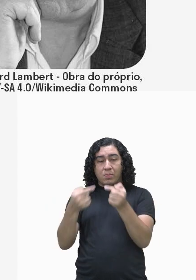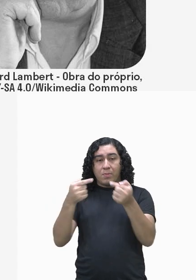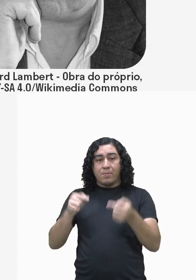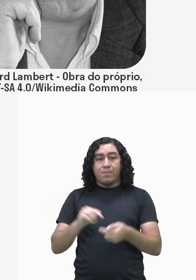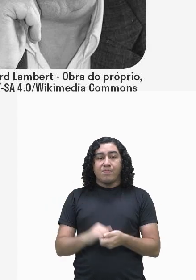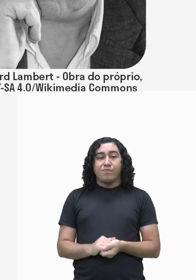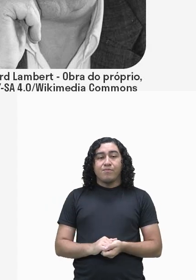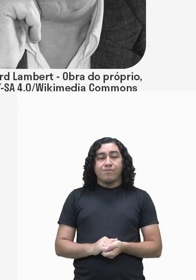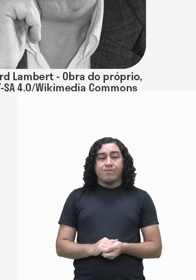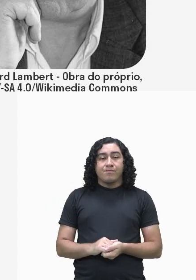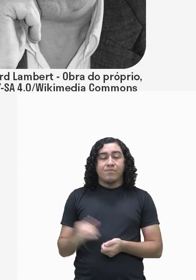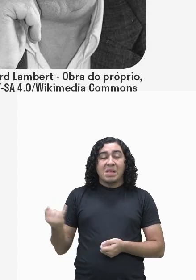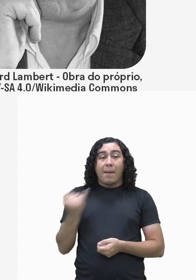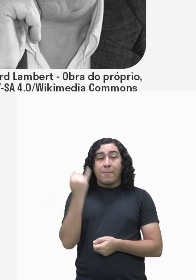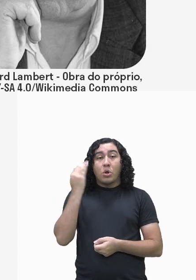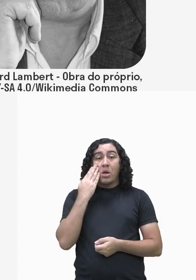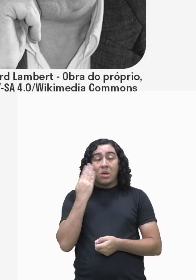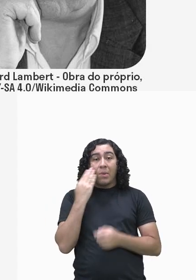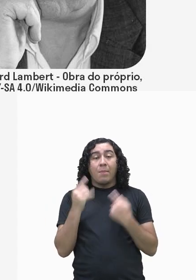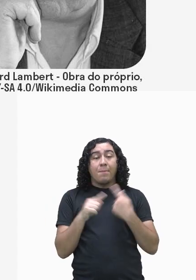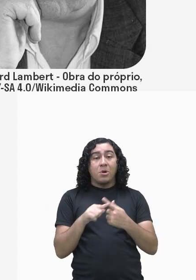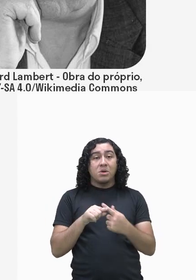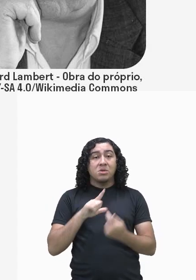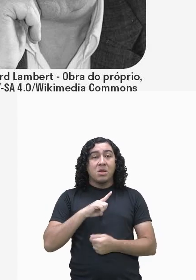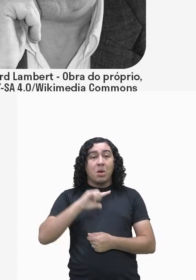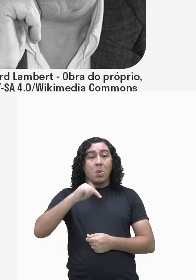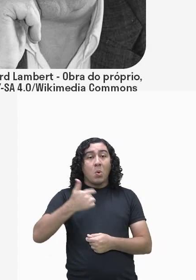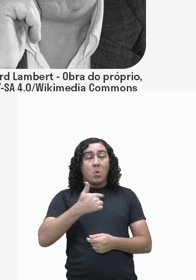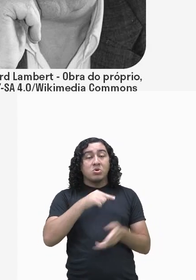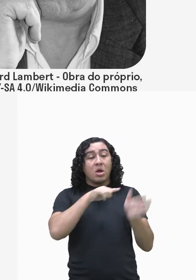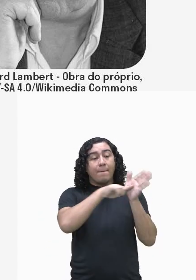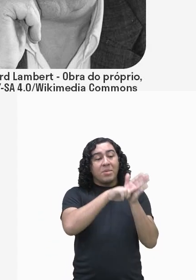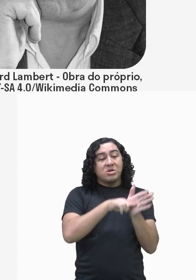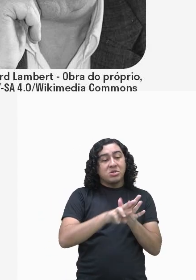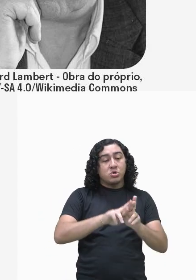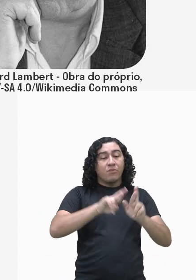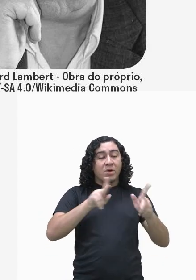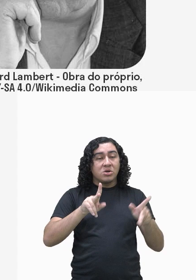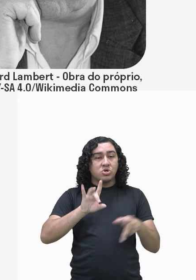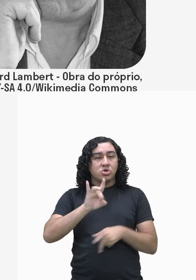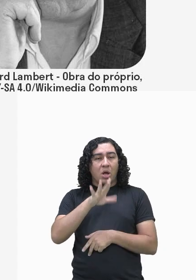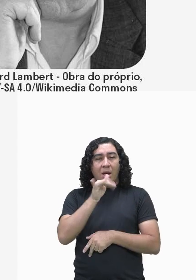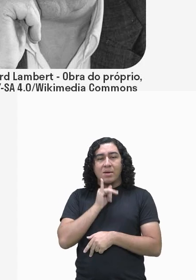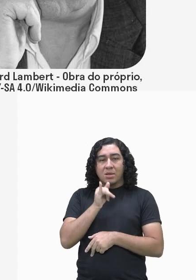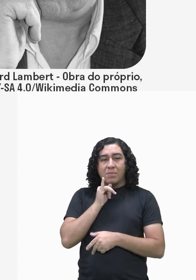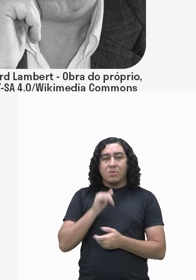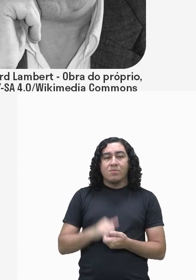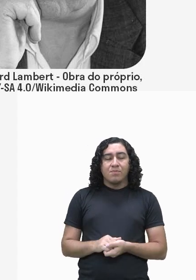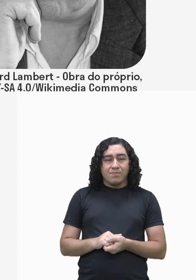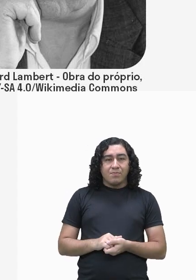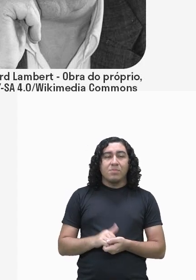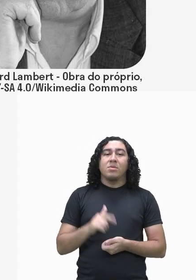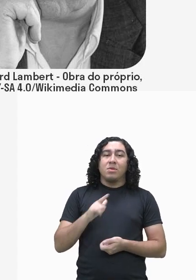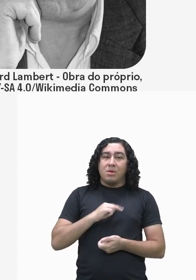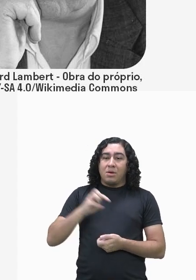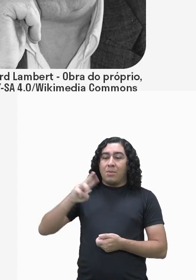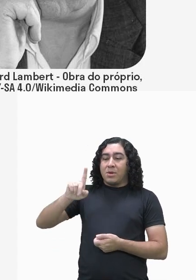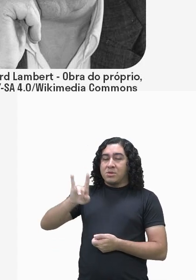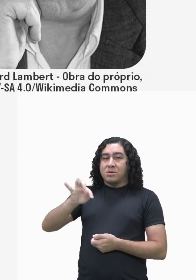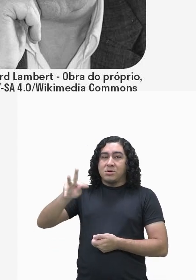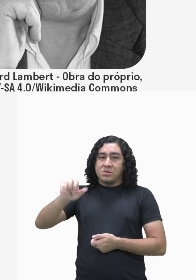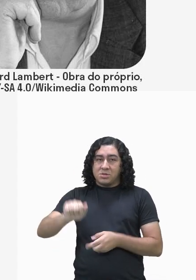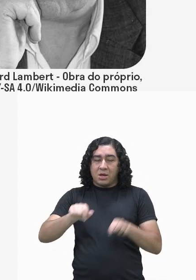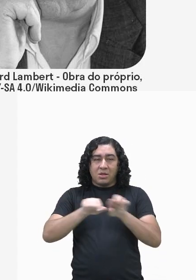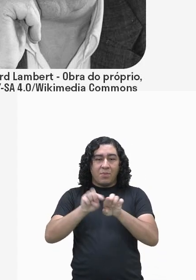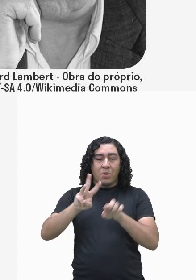importante saber porque nós temos outras linhas de pesquisa. Só para exemplificar, temos a marxista, temos a